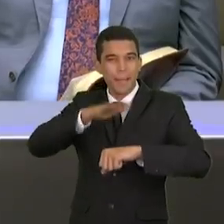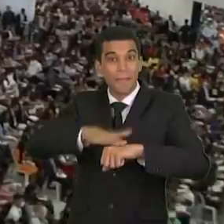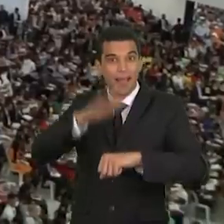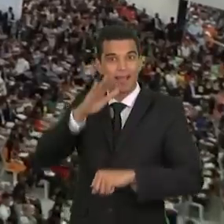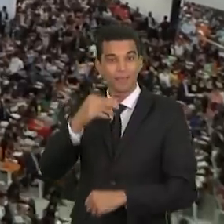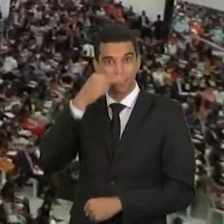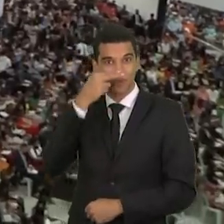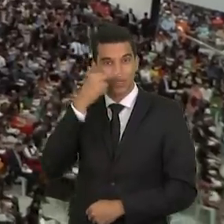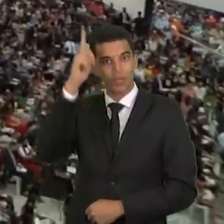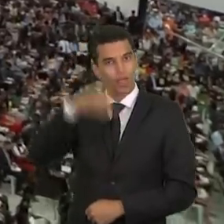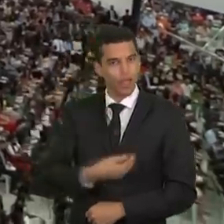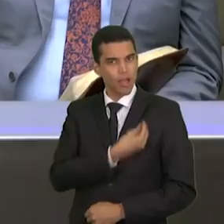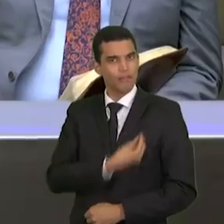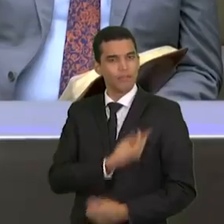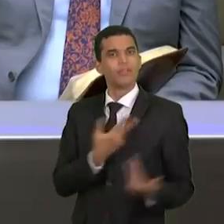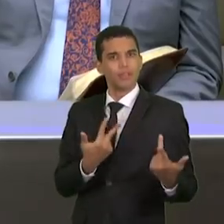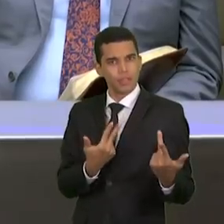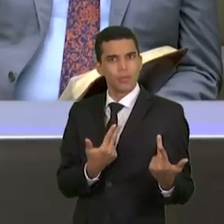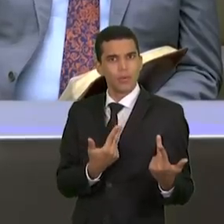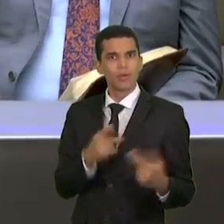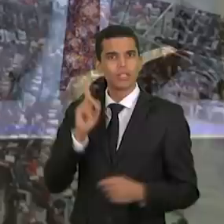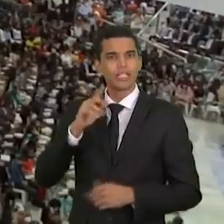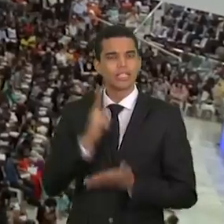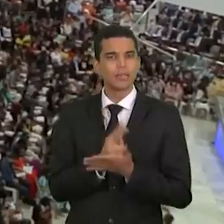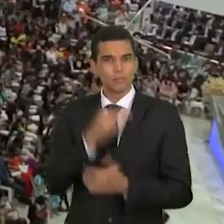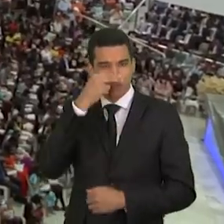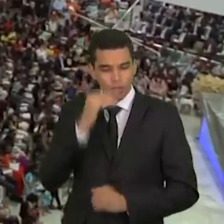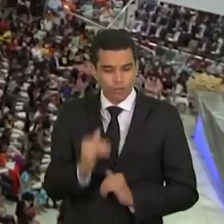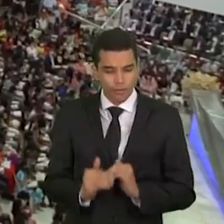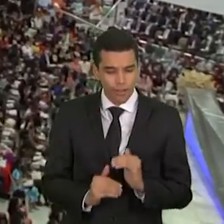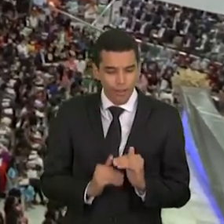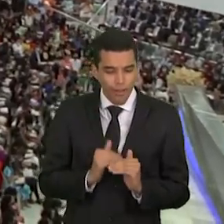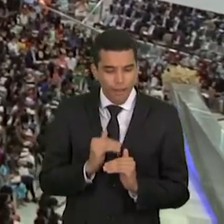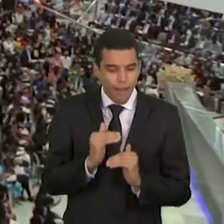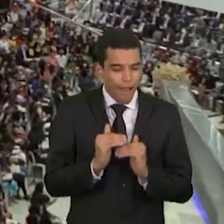mais, até ser dia perfeito.